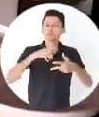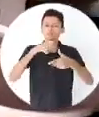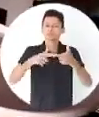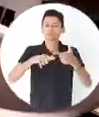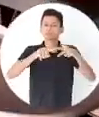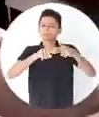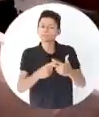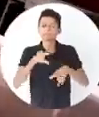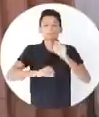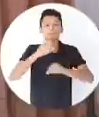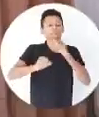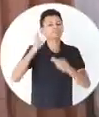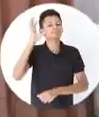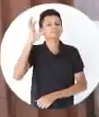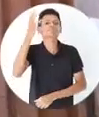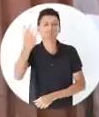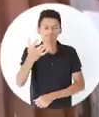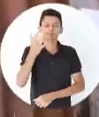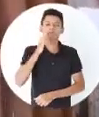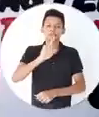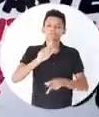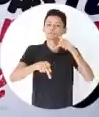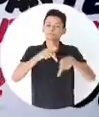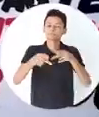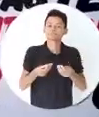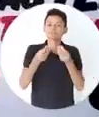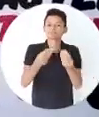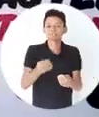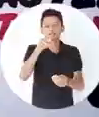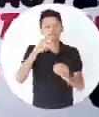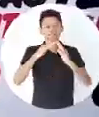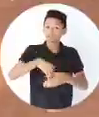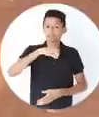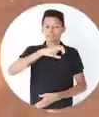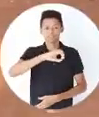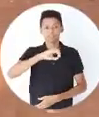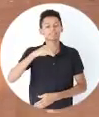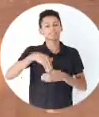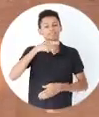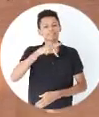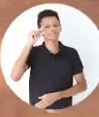Damaso, iremos correr atrás para resolver esse problema e buscar solução para você, morador.